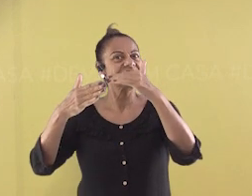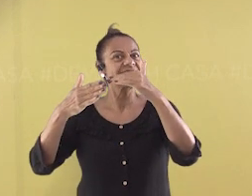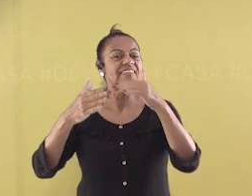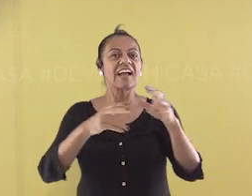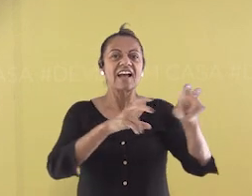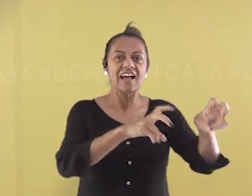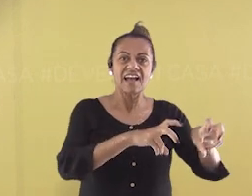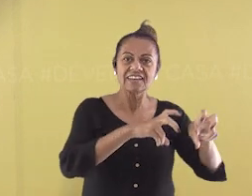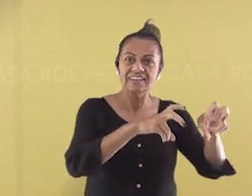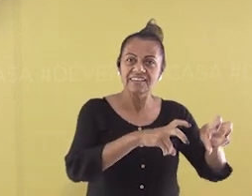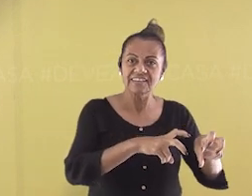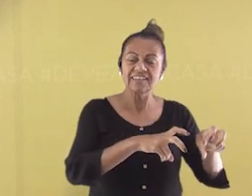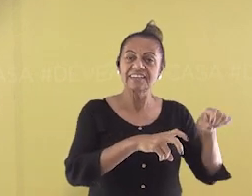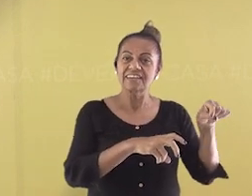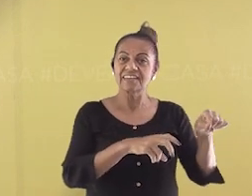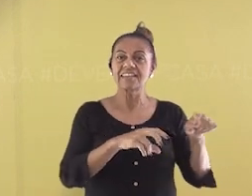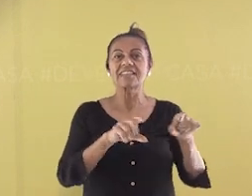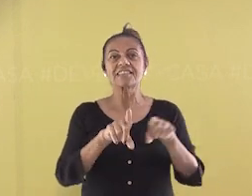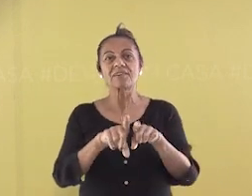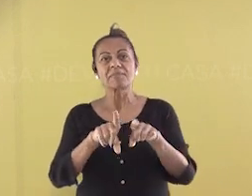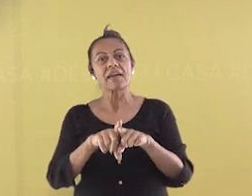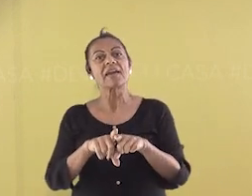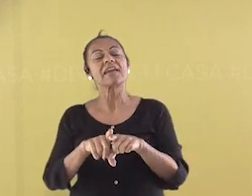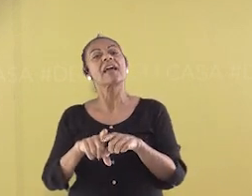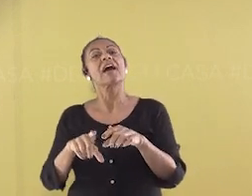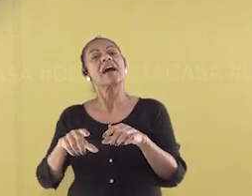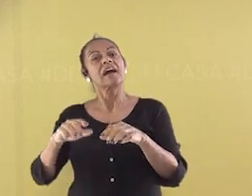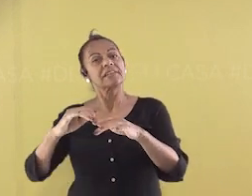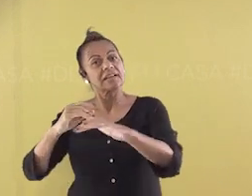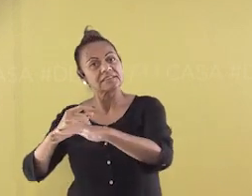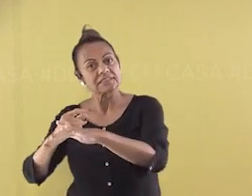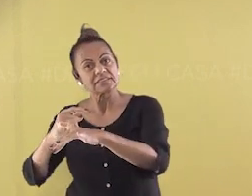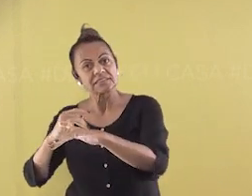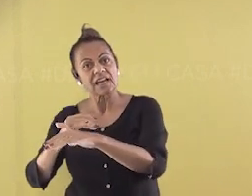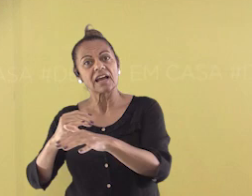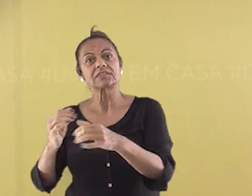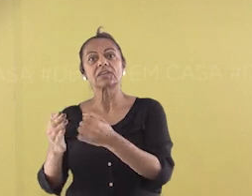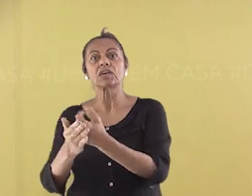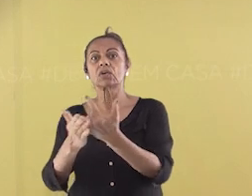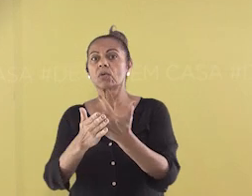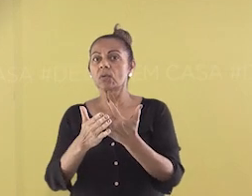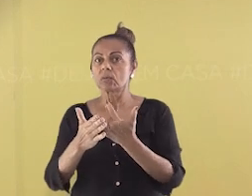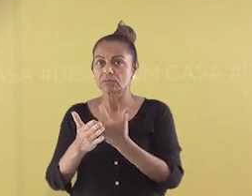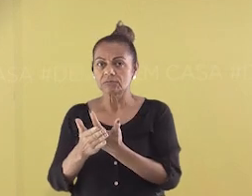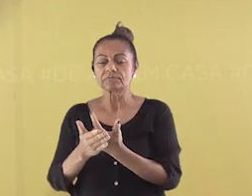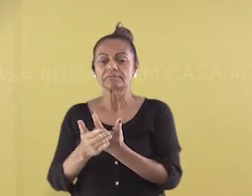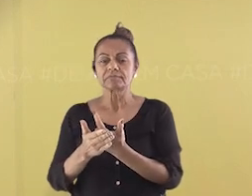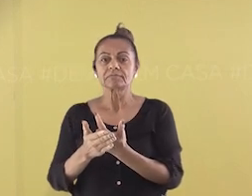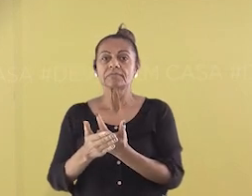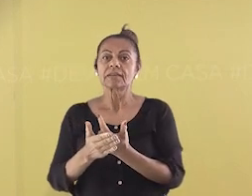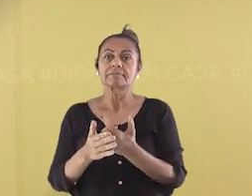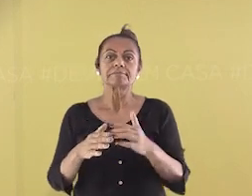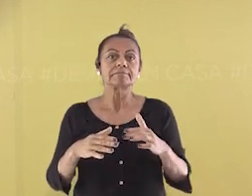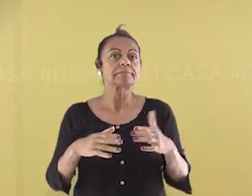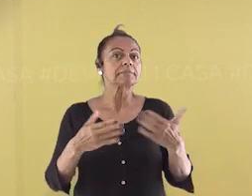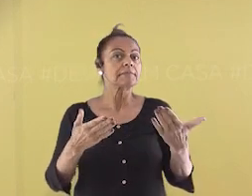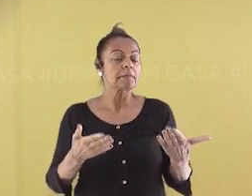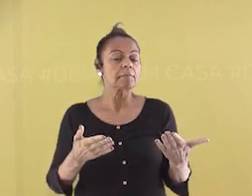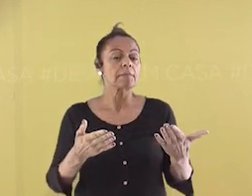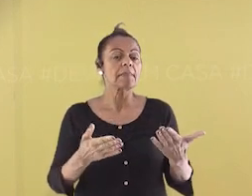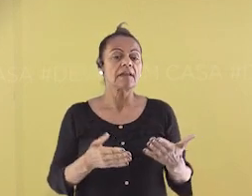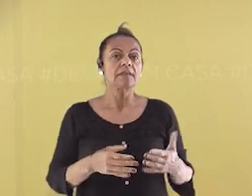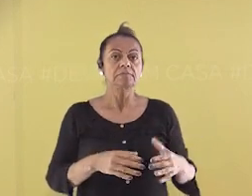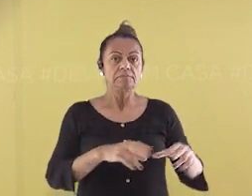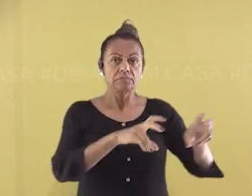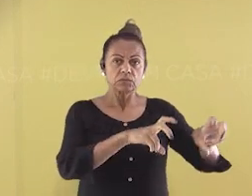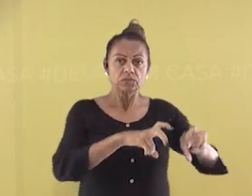quem compra. Para melhorar seu nível de produção, o campo precisa investir em tecnologia, por exemplo, nas